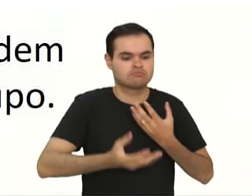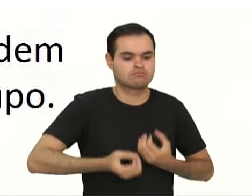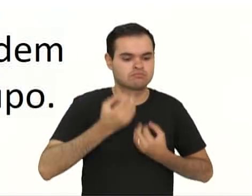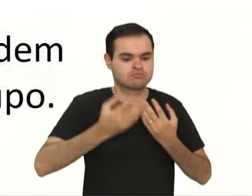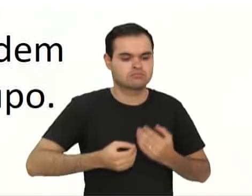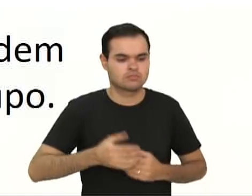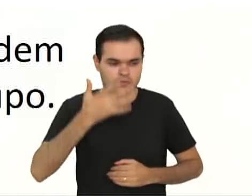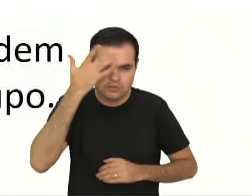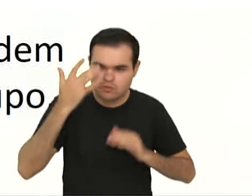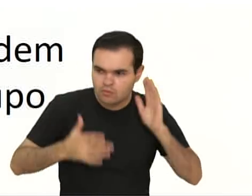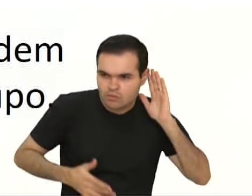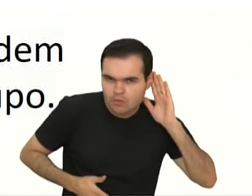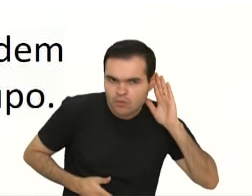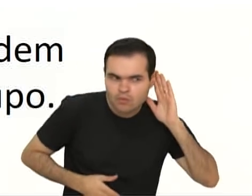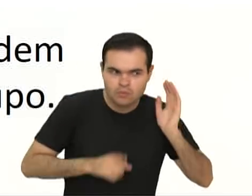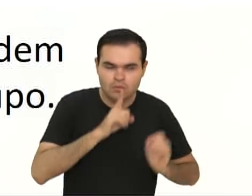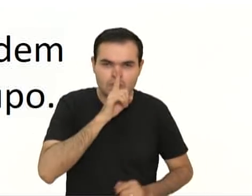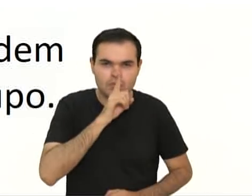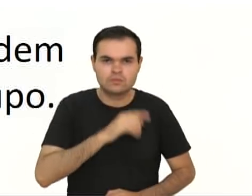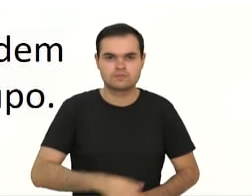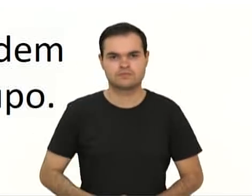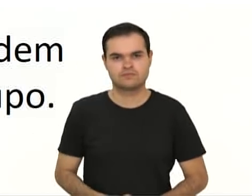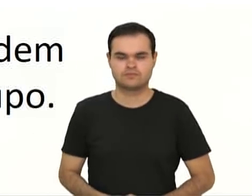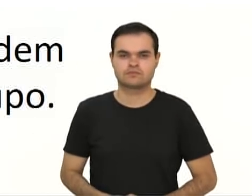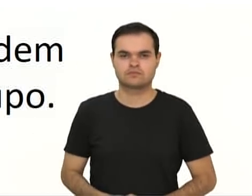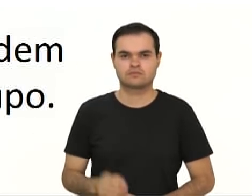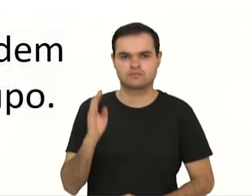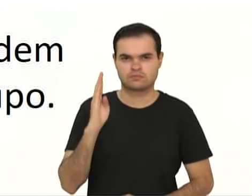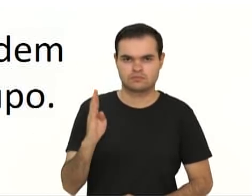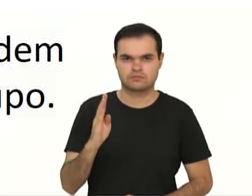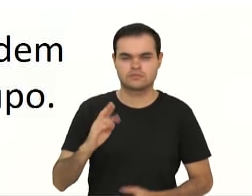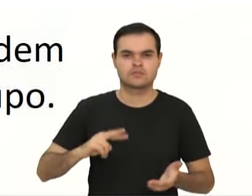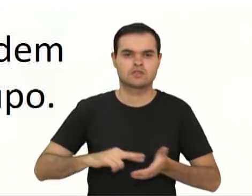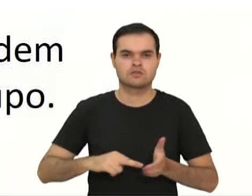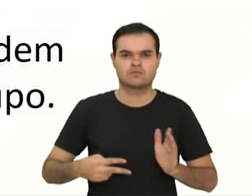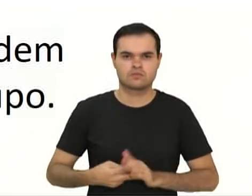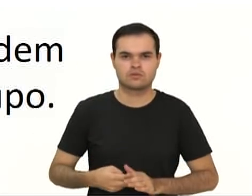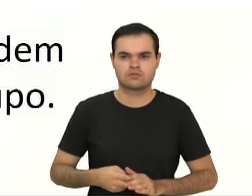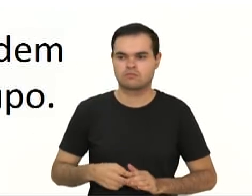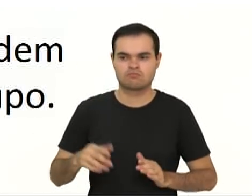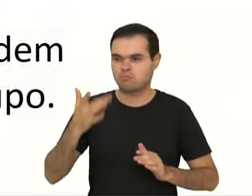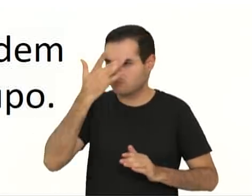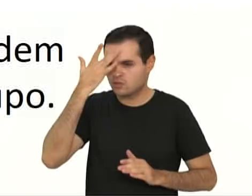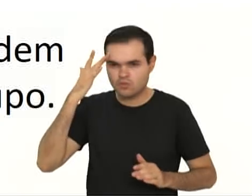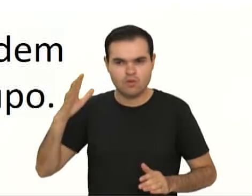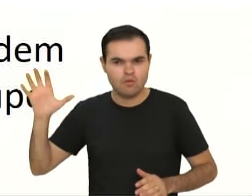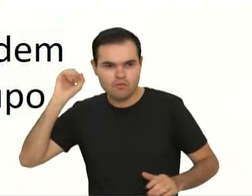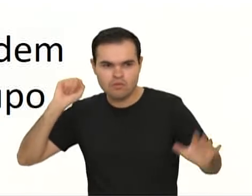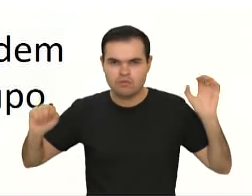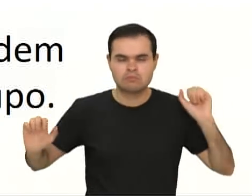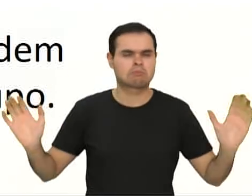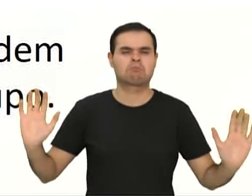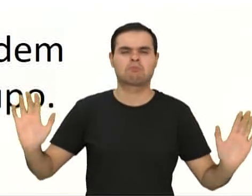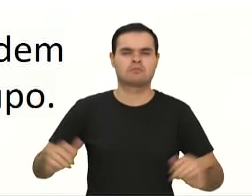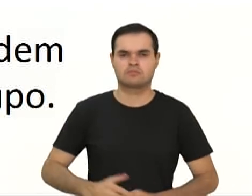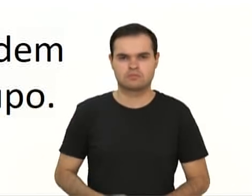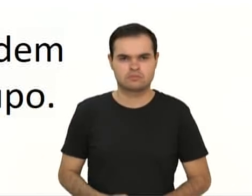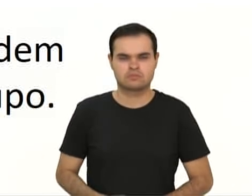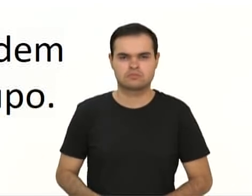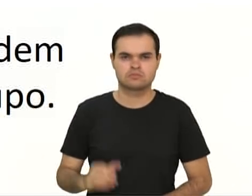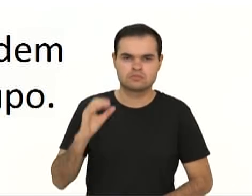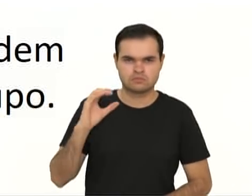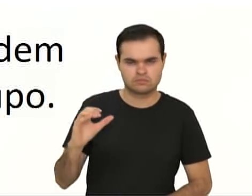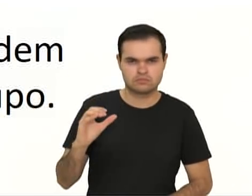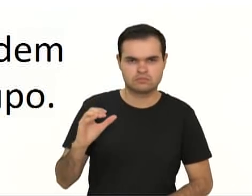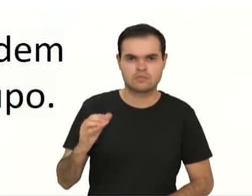sermos bisbilhotados. Letra B. Quer dizer que ninguém pode estar ouvindo a conversa. Letra C.